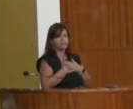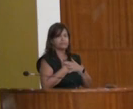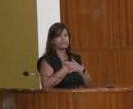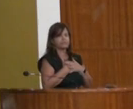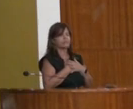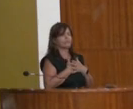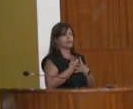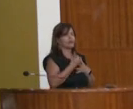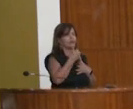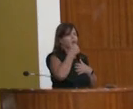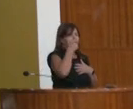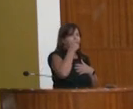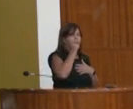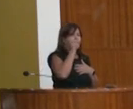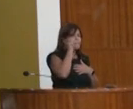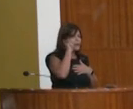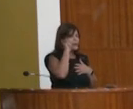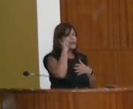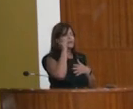ser mãe da Bárbara.